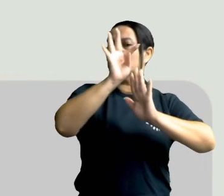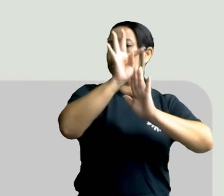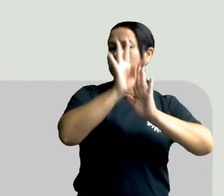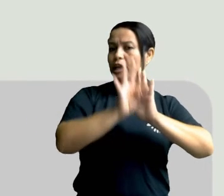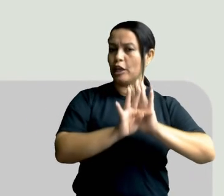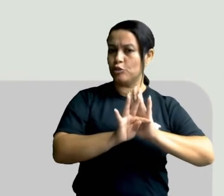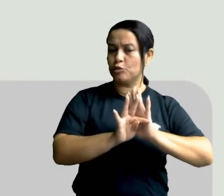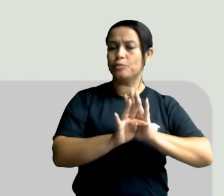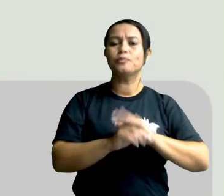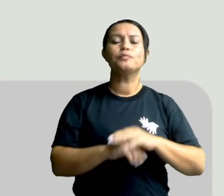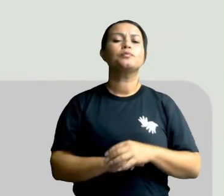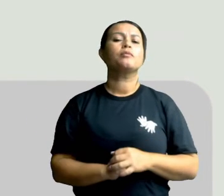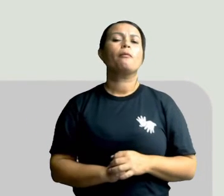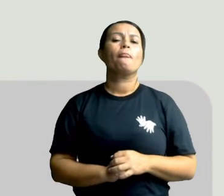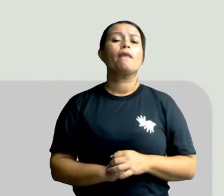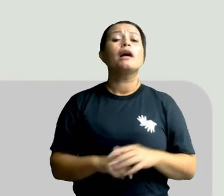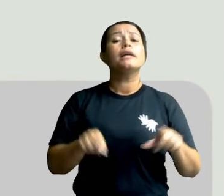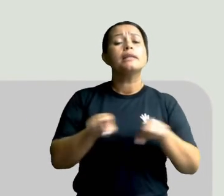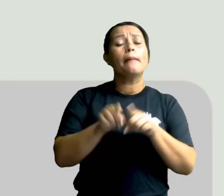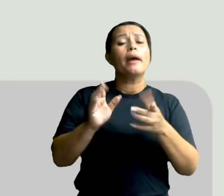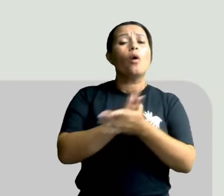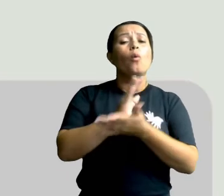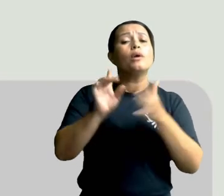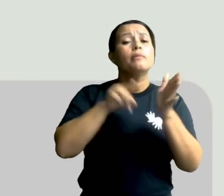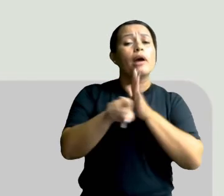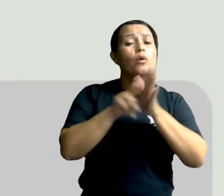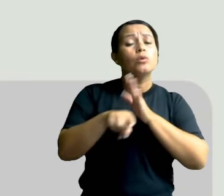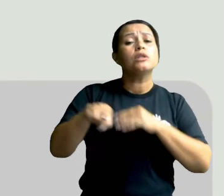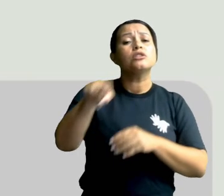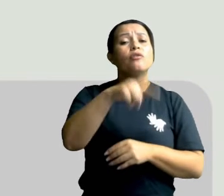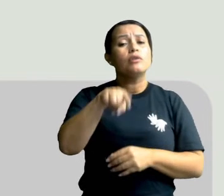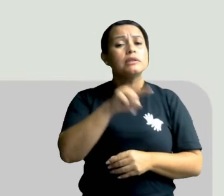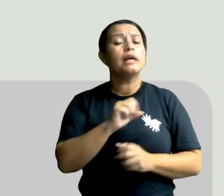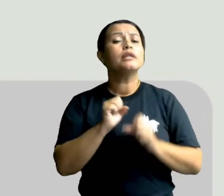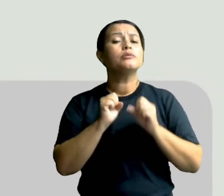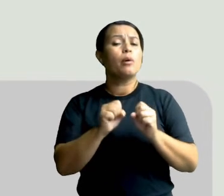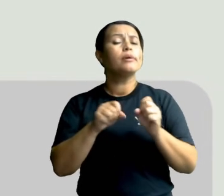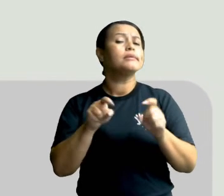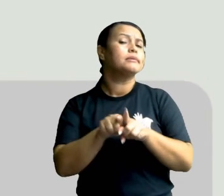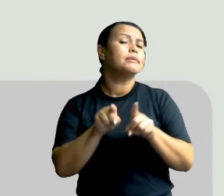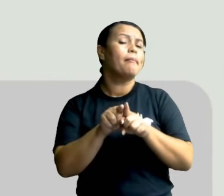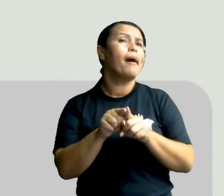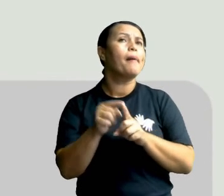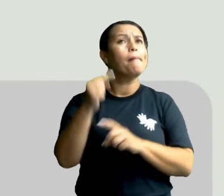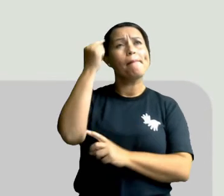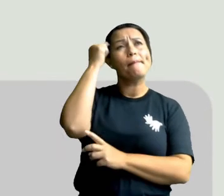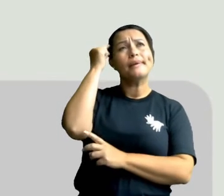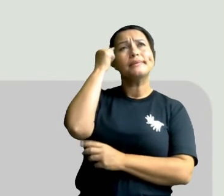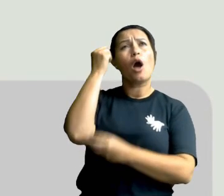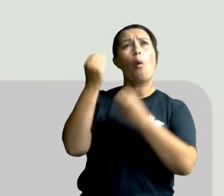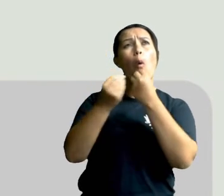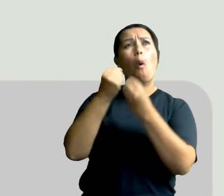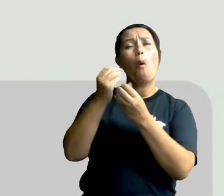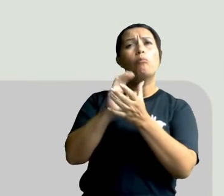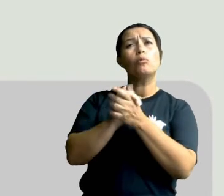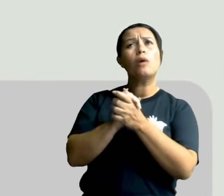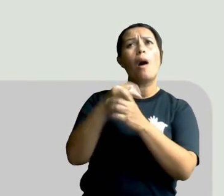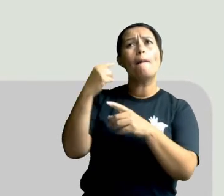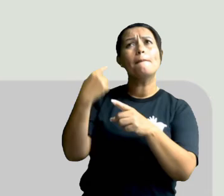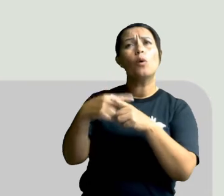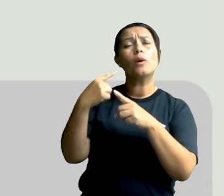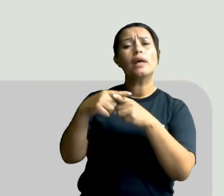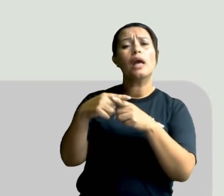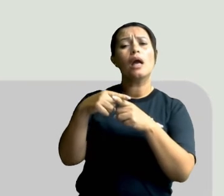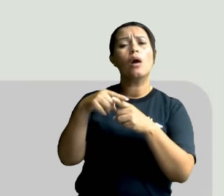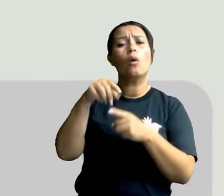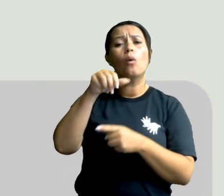texto, certo? E algumas perguntas que você também pode se fazer agora. Por